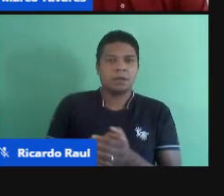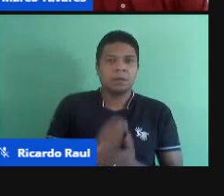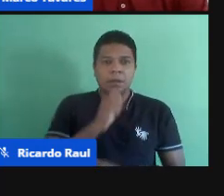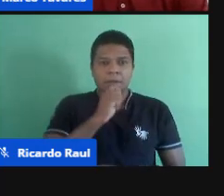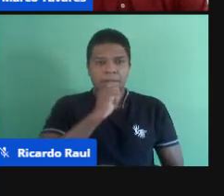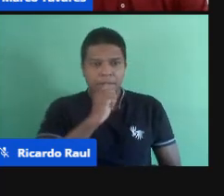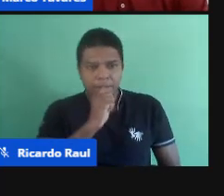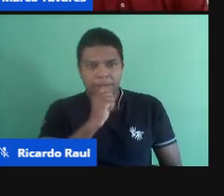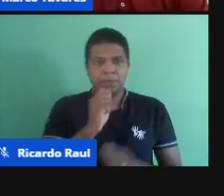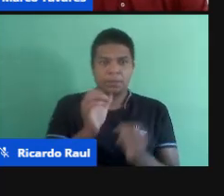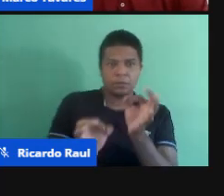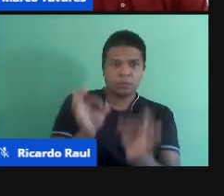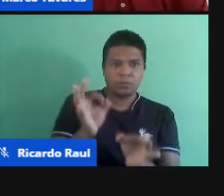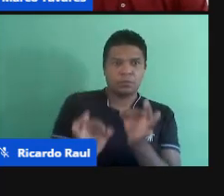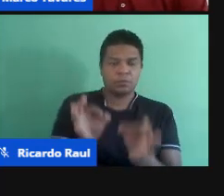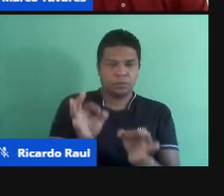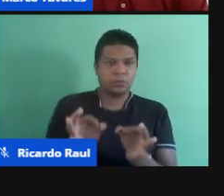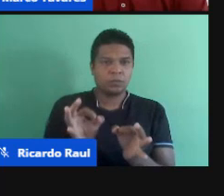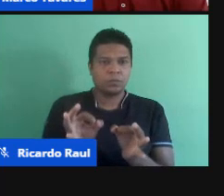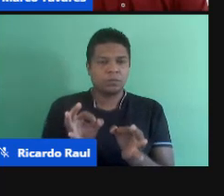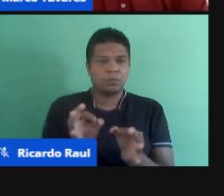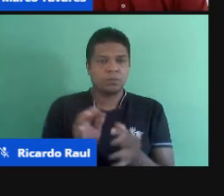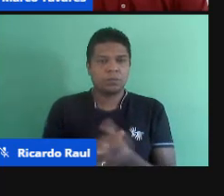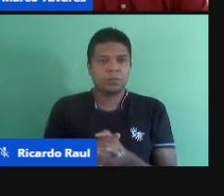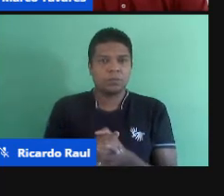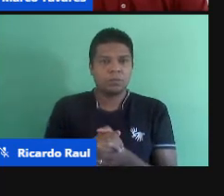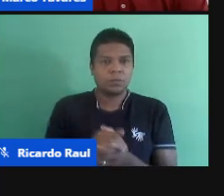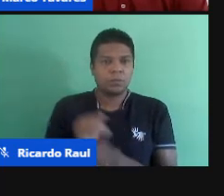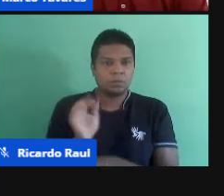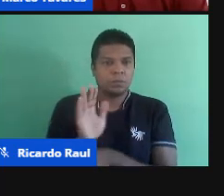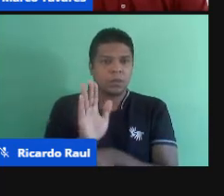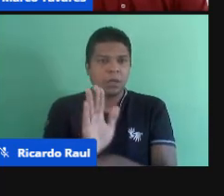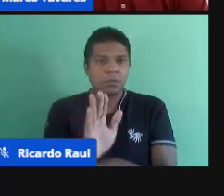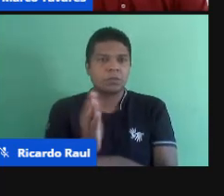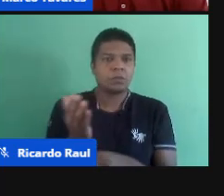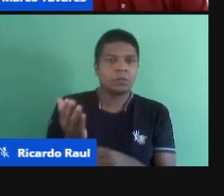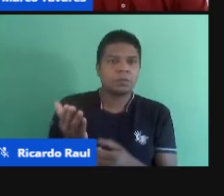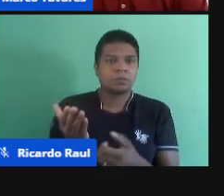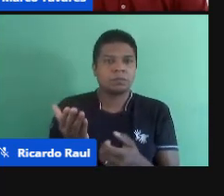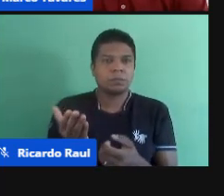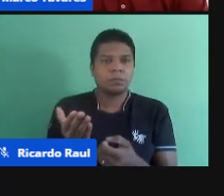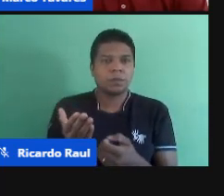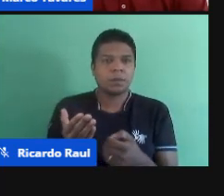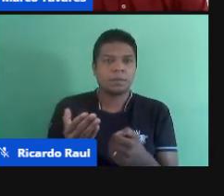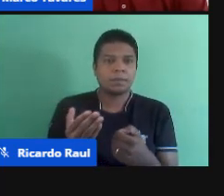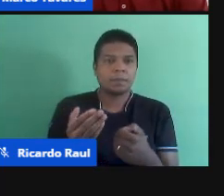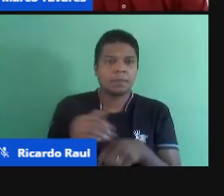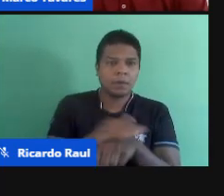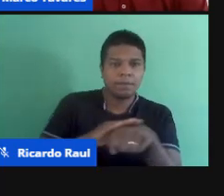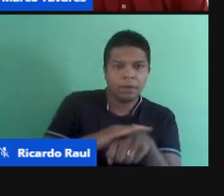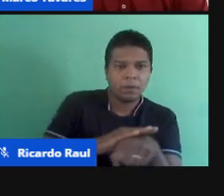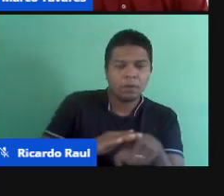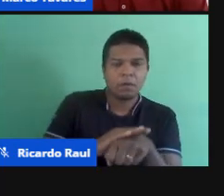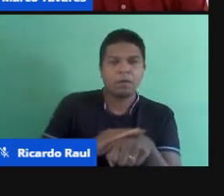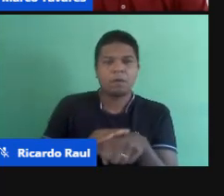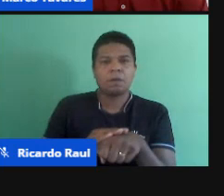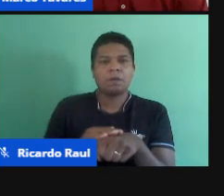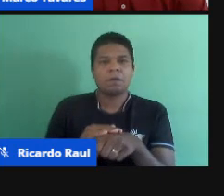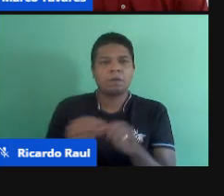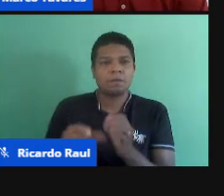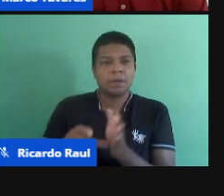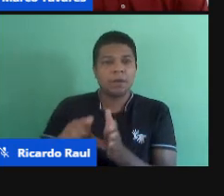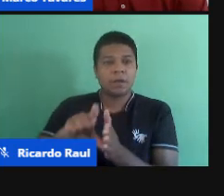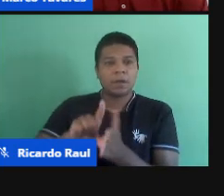gente coloca à disposição dos jogos, a gente tem um bate-papo antes com todas as coordenações